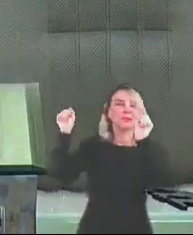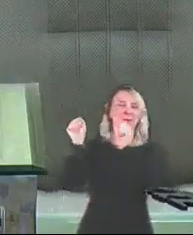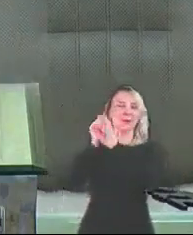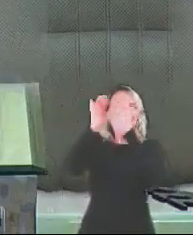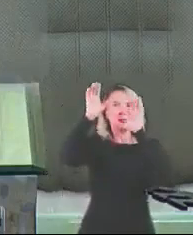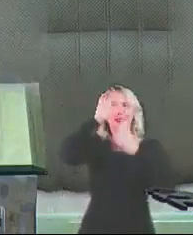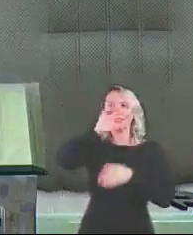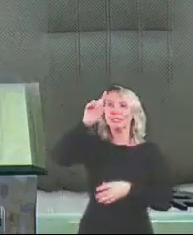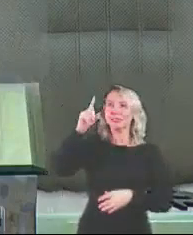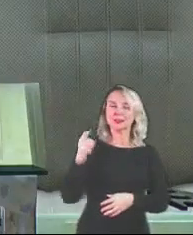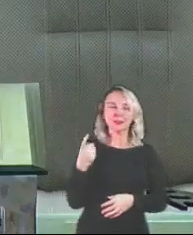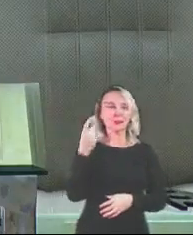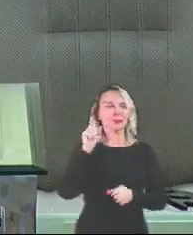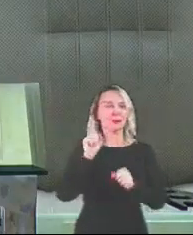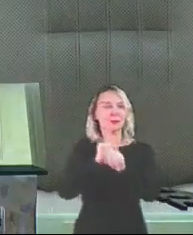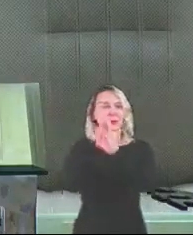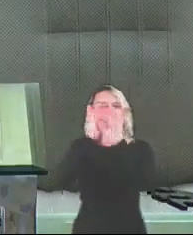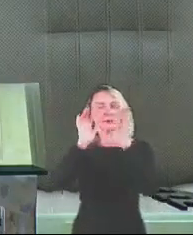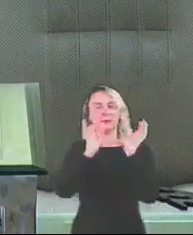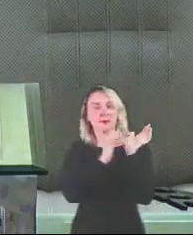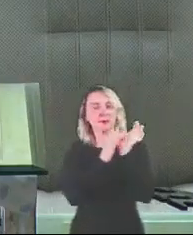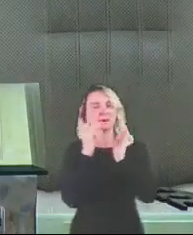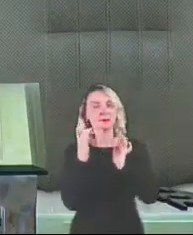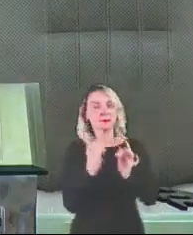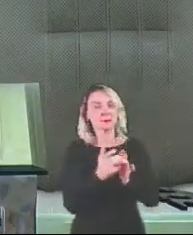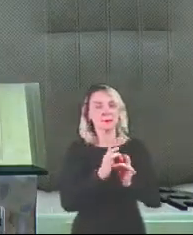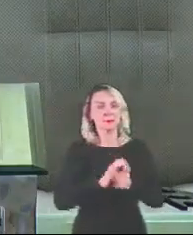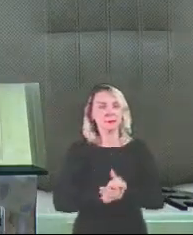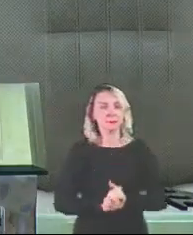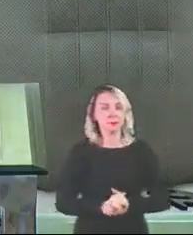verdadeiro Deus. Glórias a Jesus.